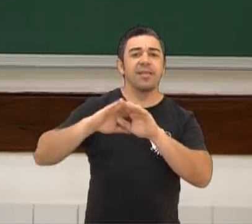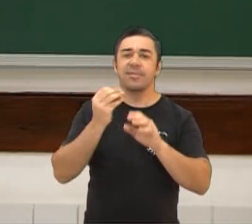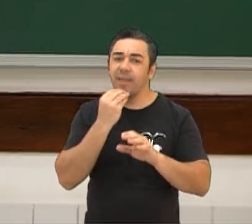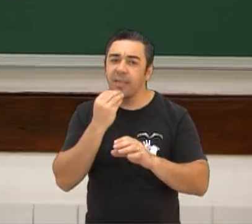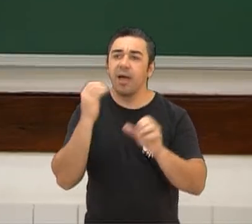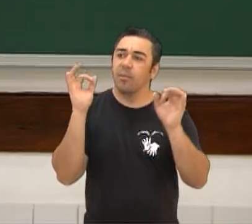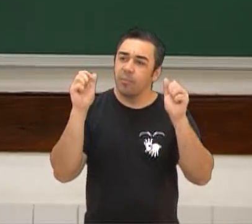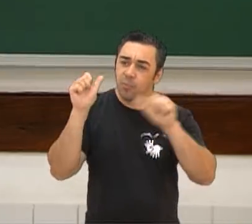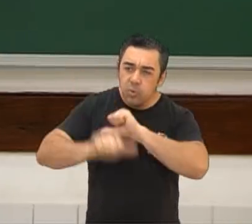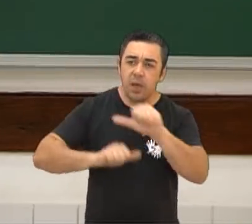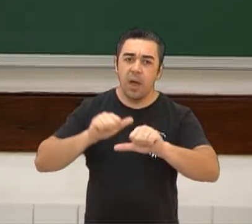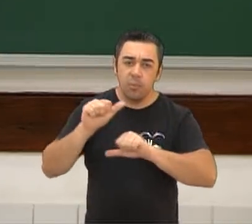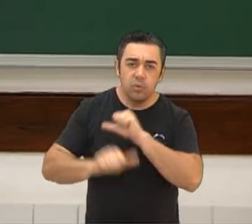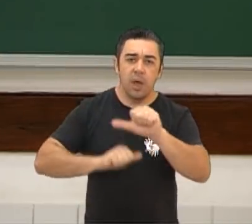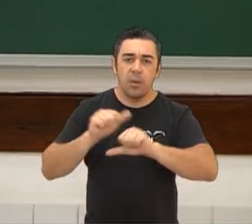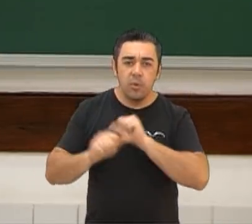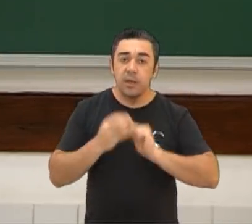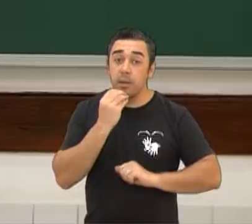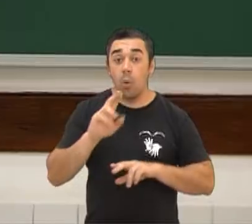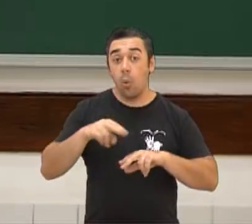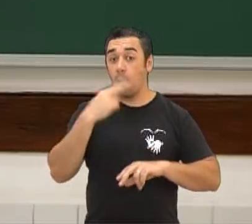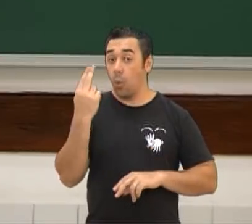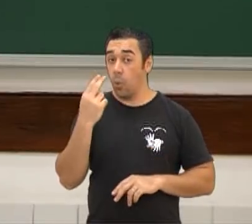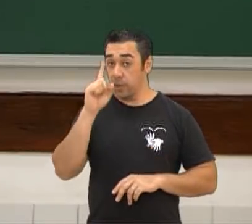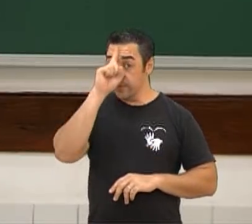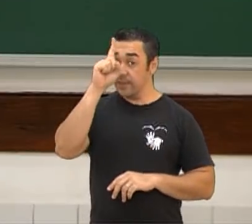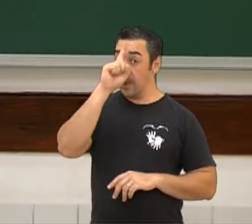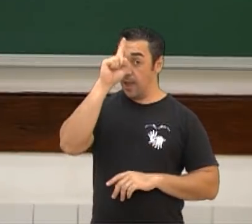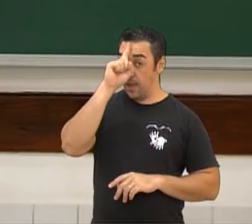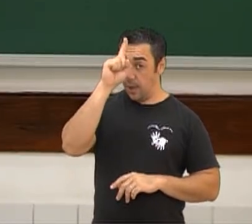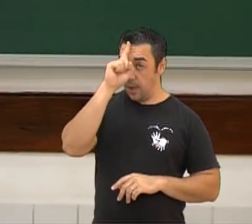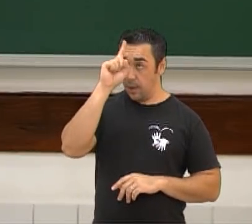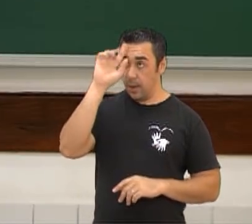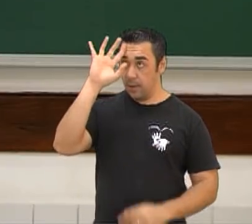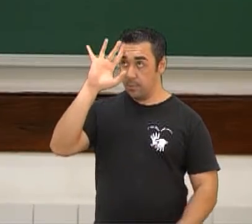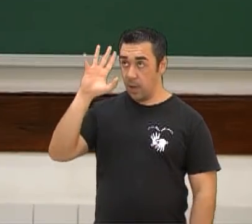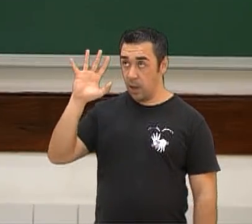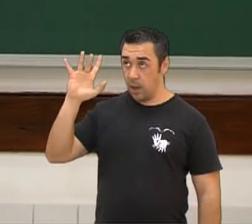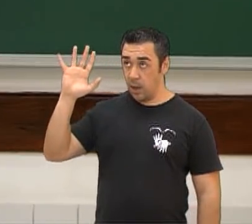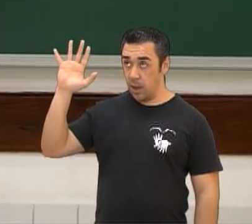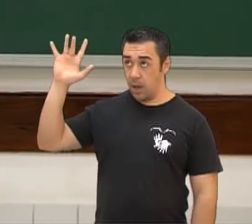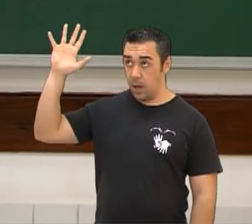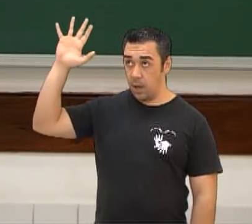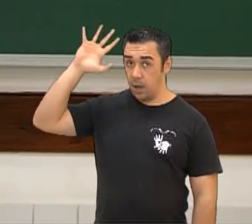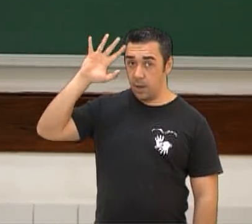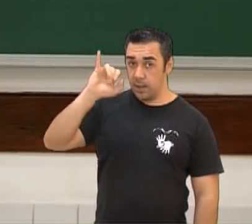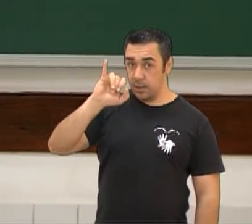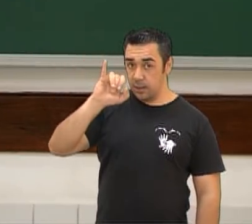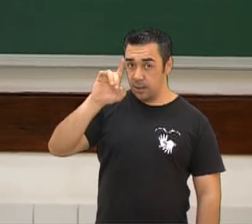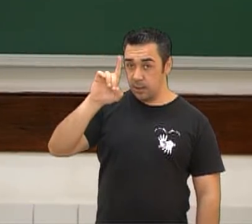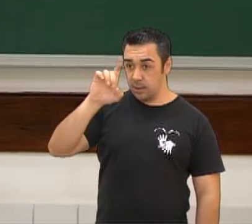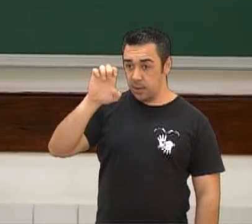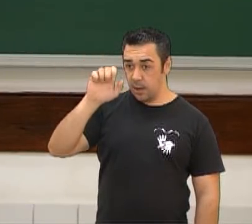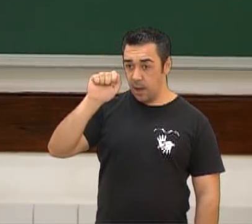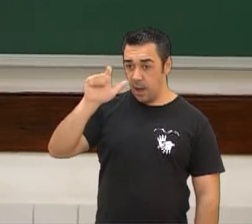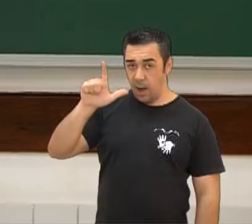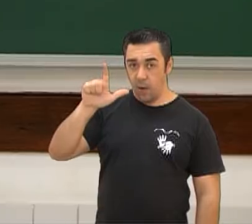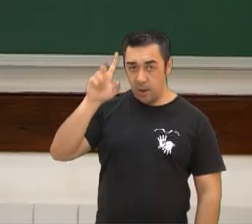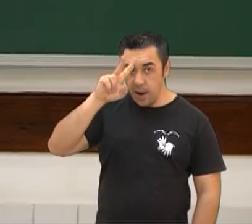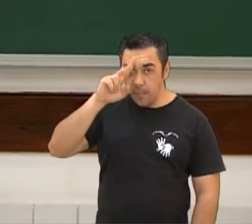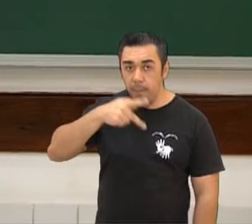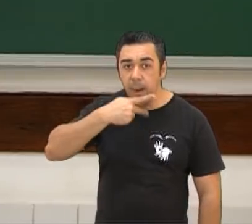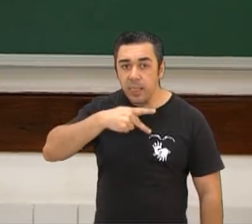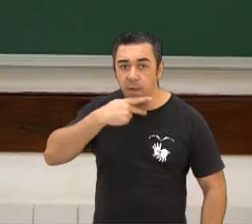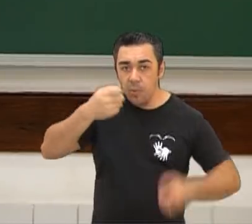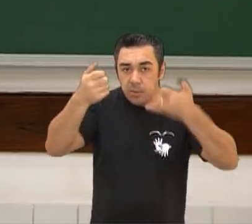Ou ainda, nós criamos uma ideia, inventamos um mundo ideal, lembra do Platão? Inventamos um mundo